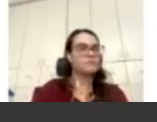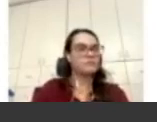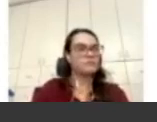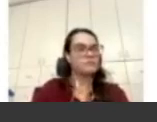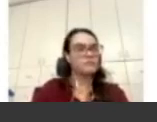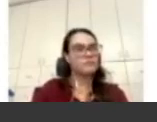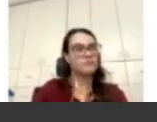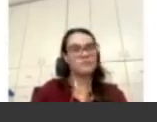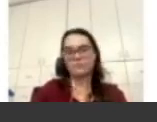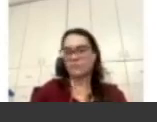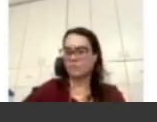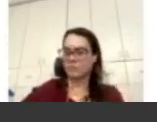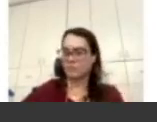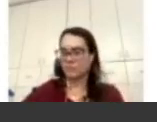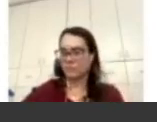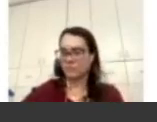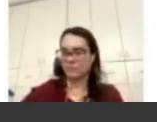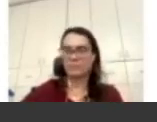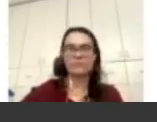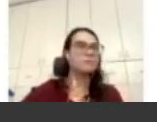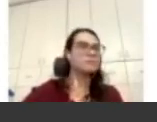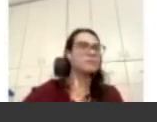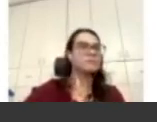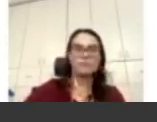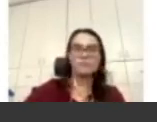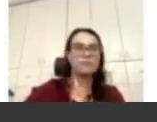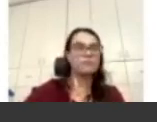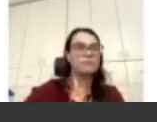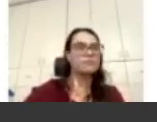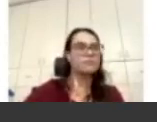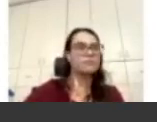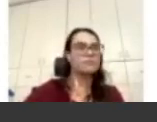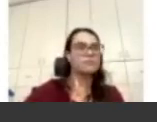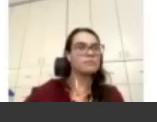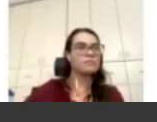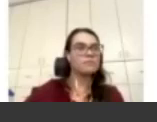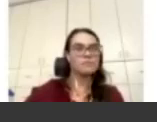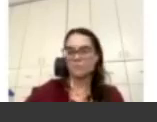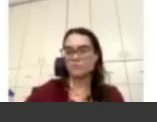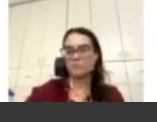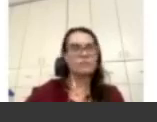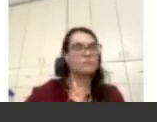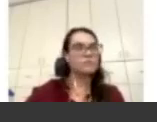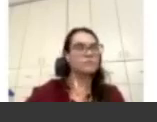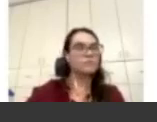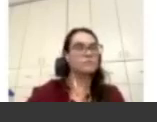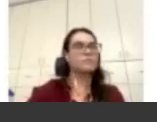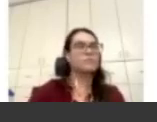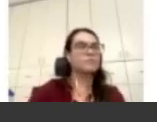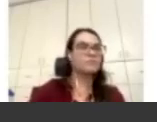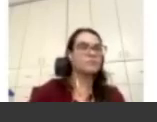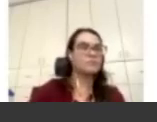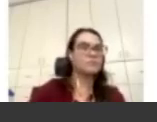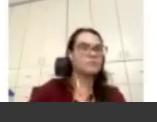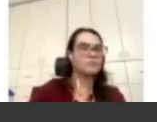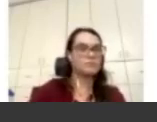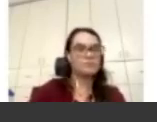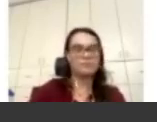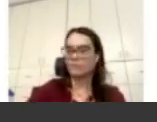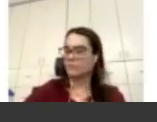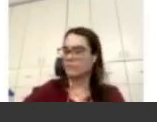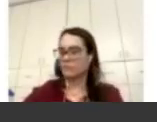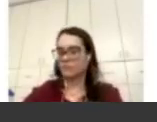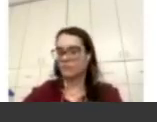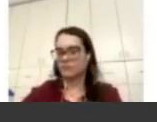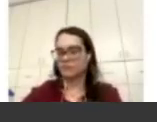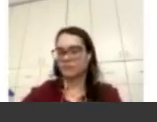né, que, enfim, foi retirado desse boletim epidemiológico que mostra como está essa questão dos novos casos ao redor do mundo e